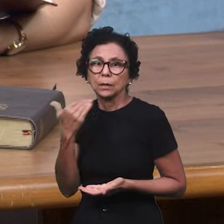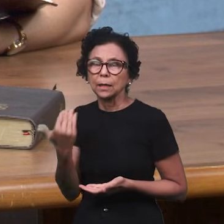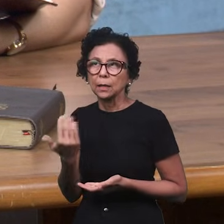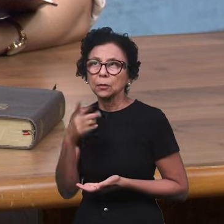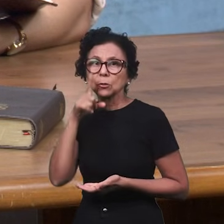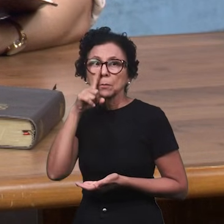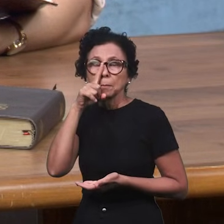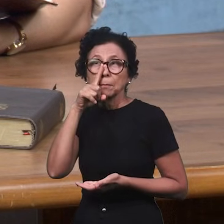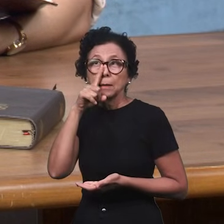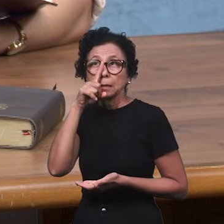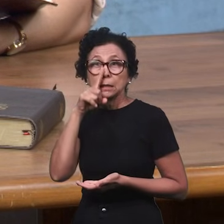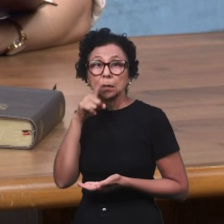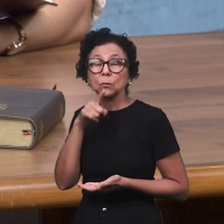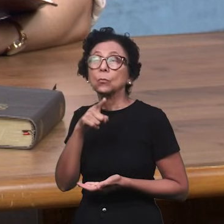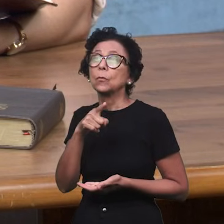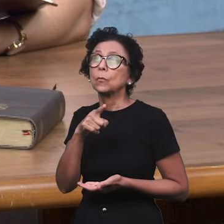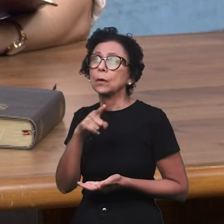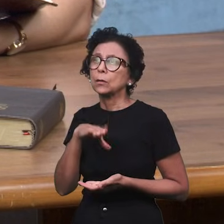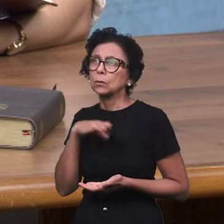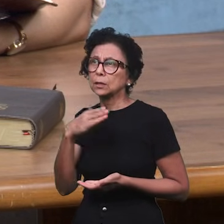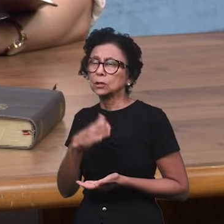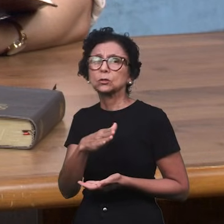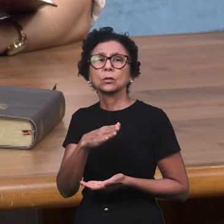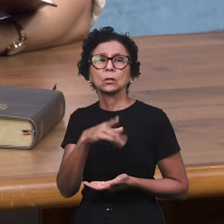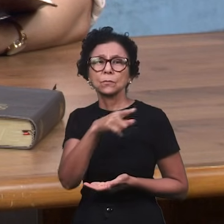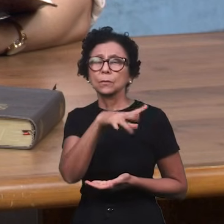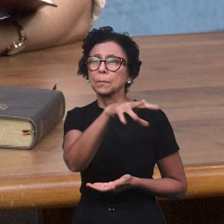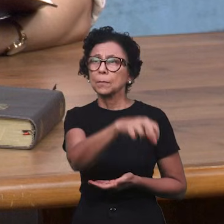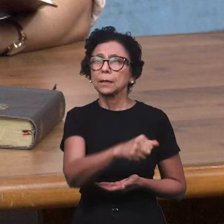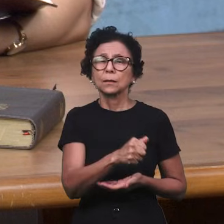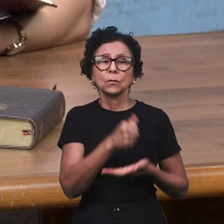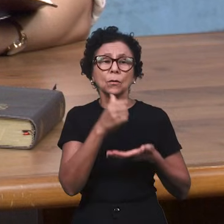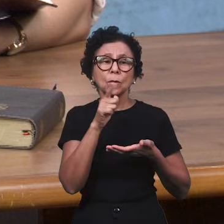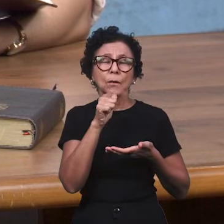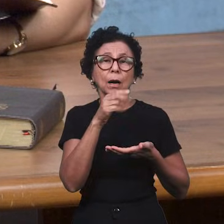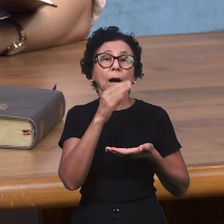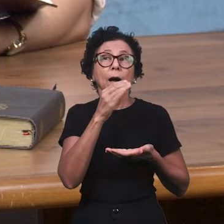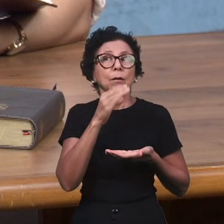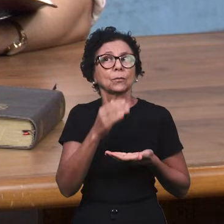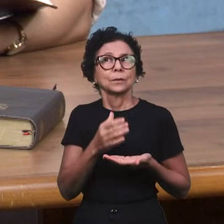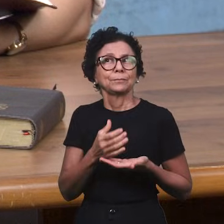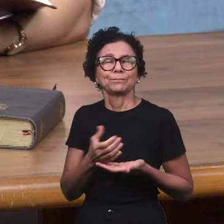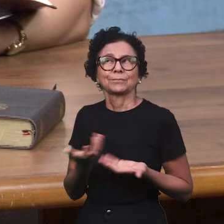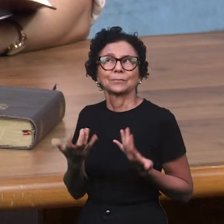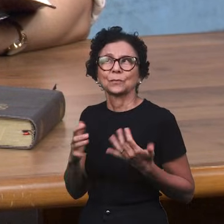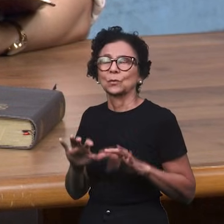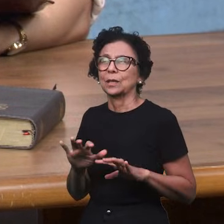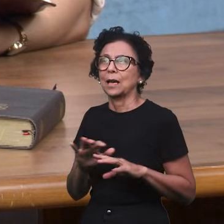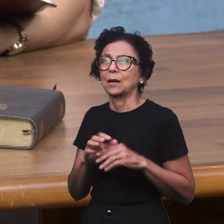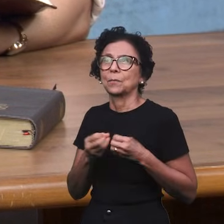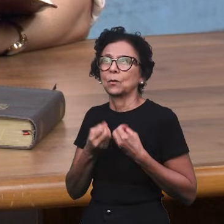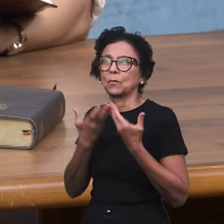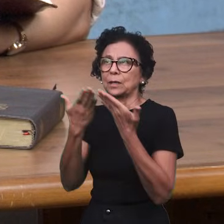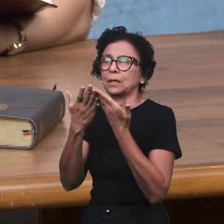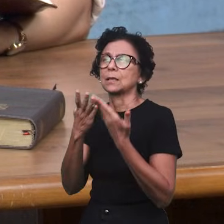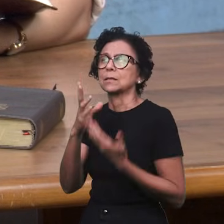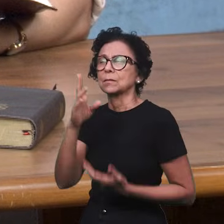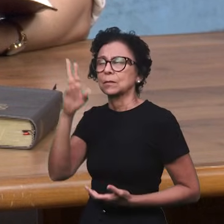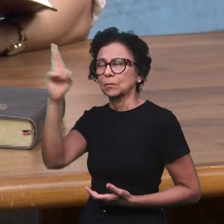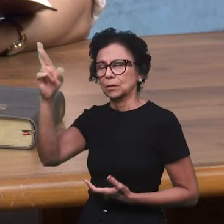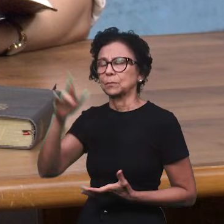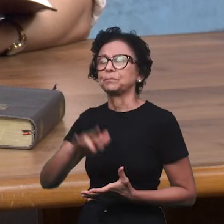suas vidas a trouxeram. E ele não a quis beber. Isto fizeram aqueles 3